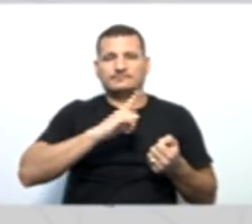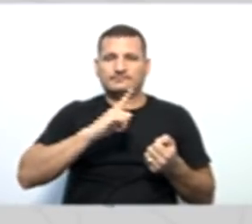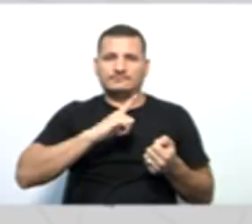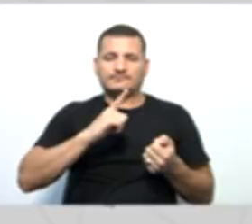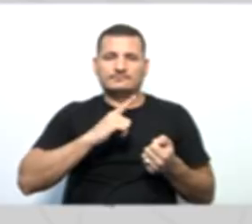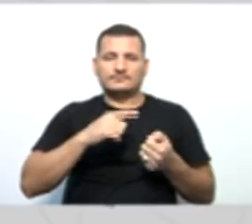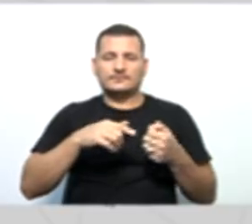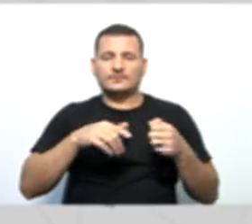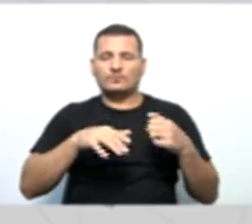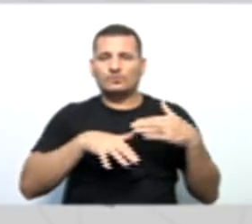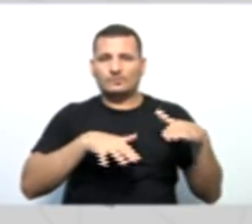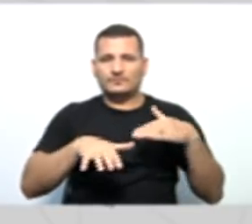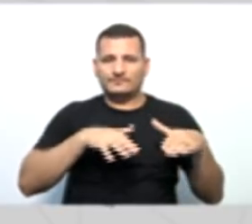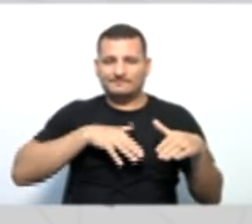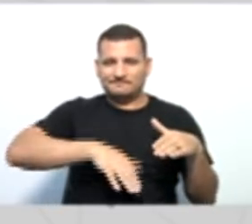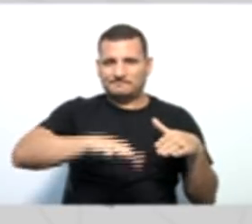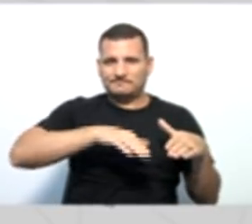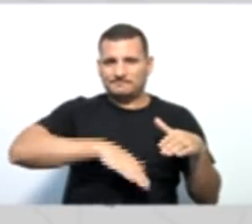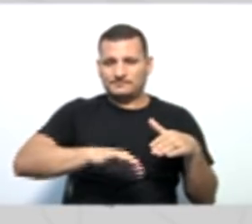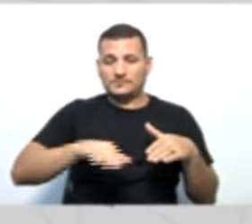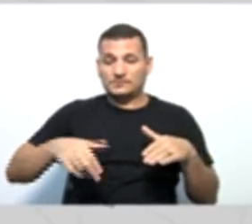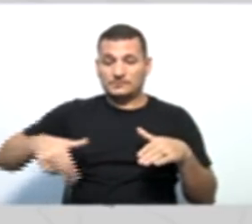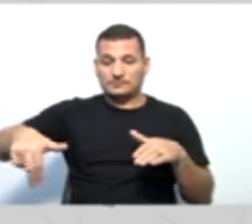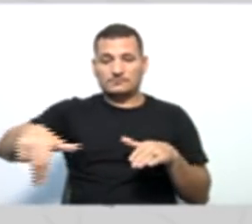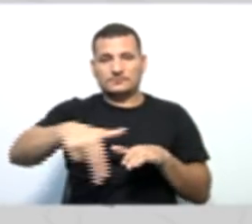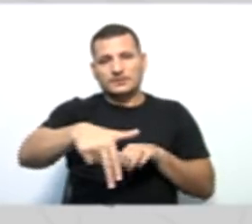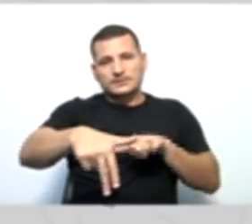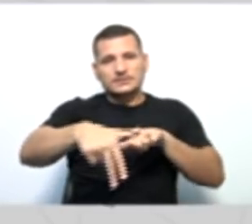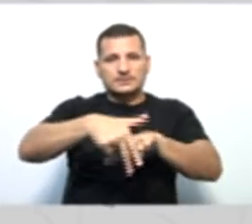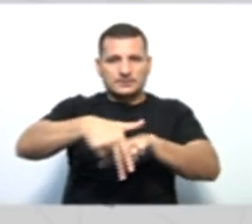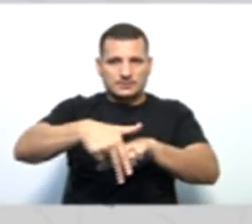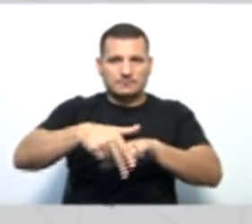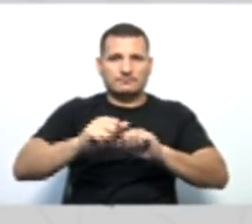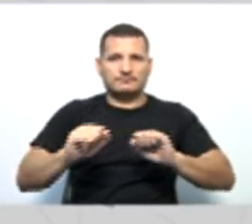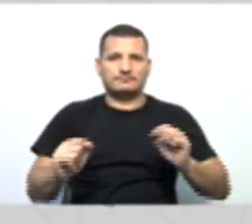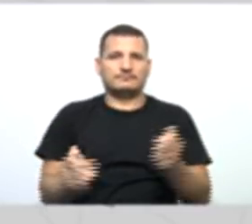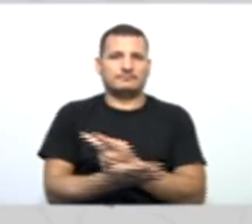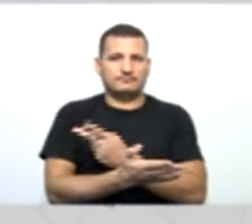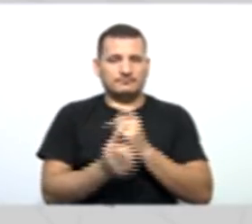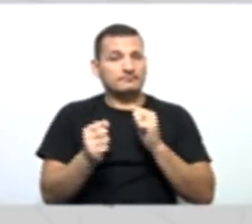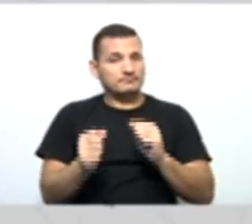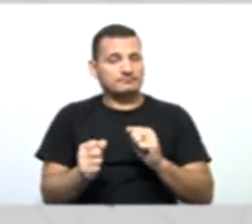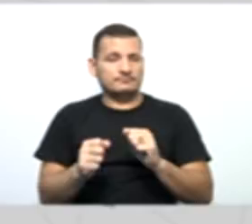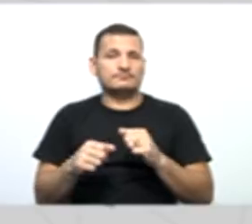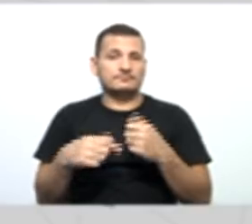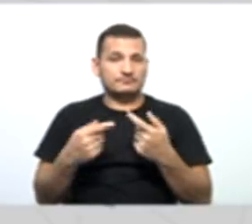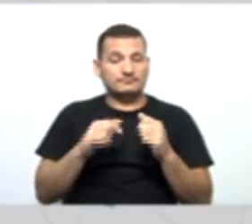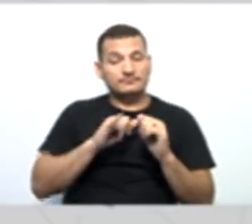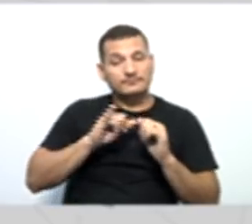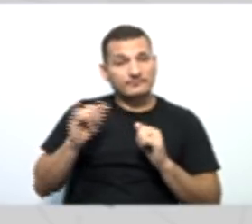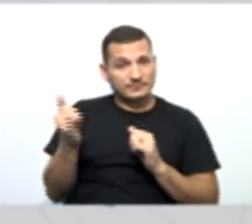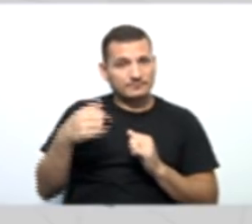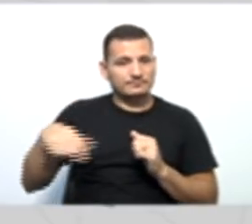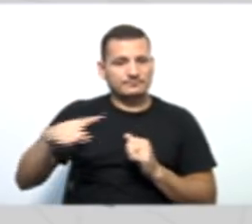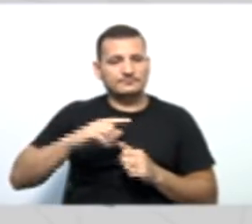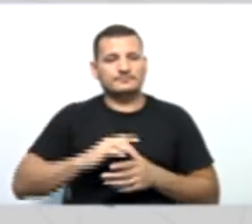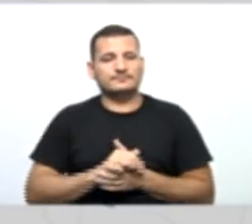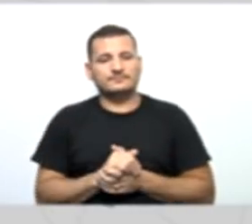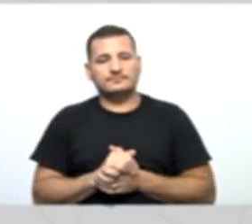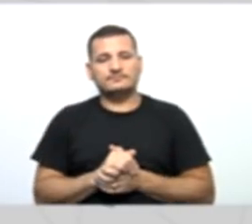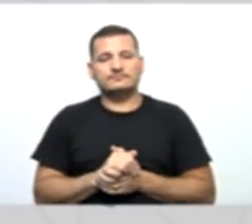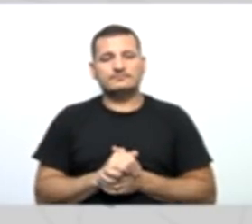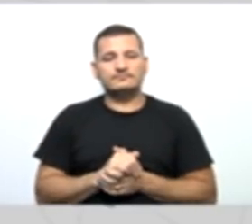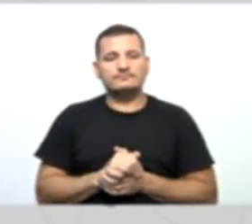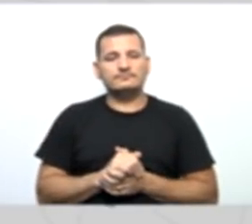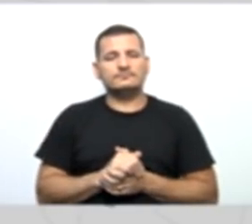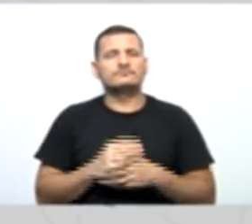grande movimento, e ele pode acabar se acidentando, acabar se ferindo. Isso tem que ser passado para o trabalhador, ok? Os meios